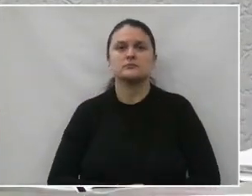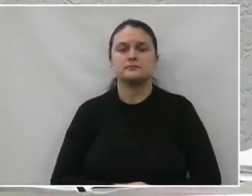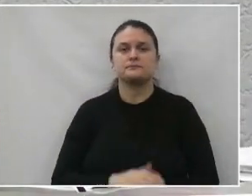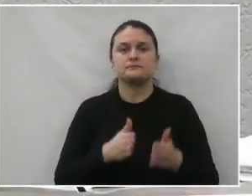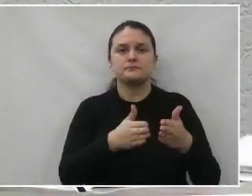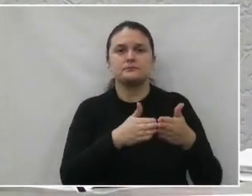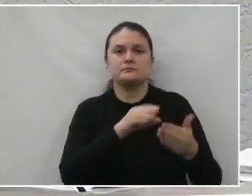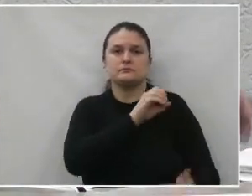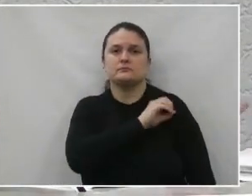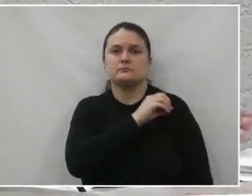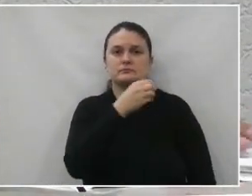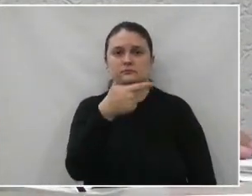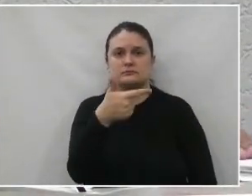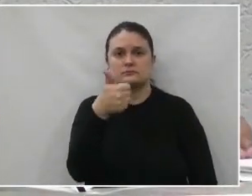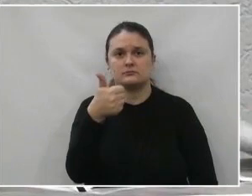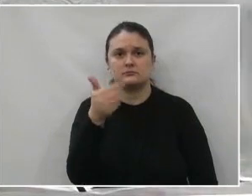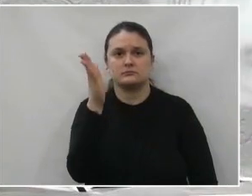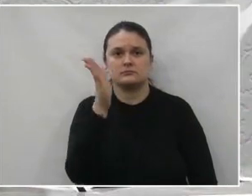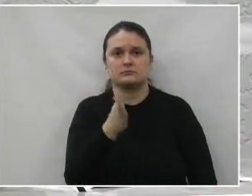Indicação número